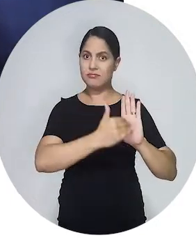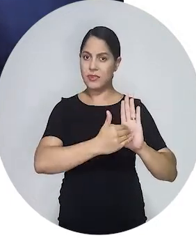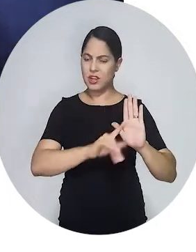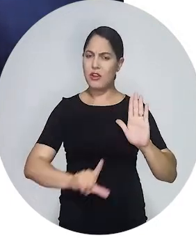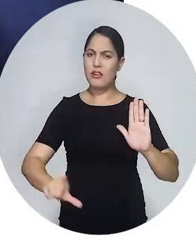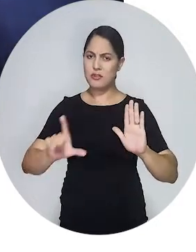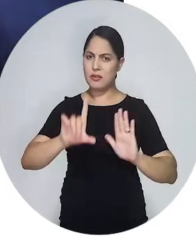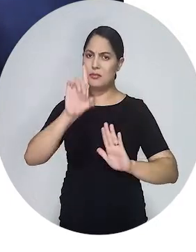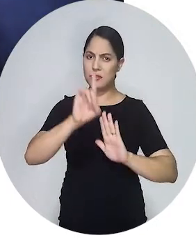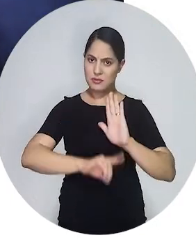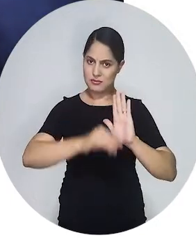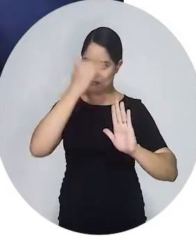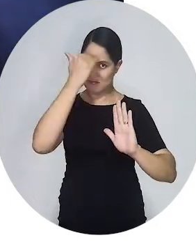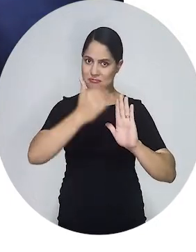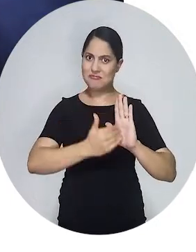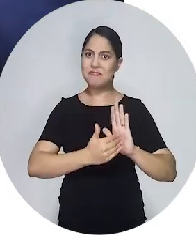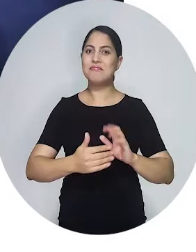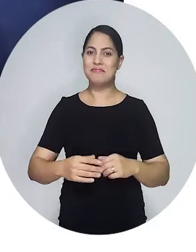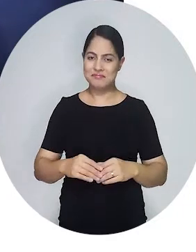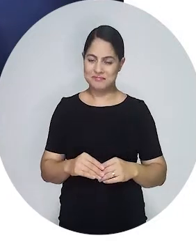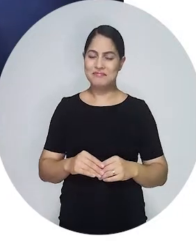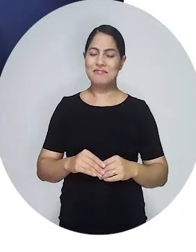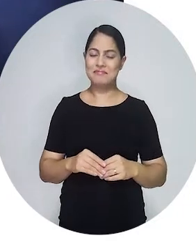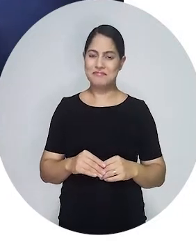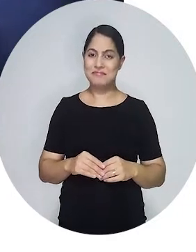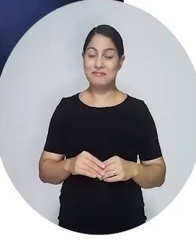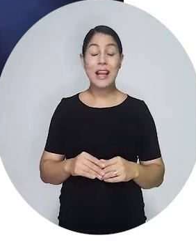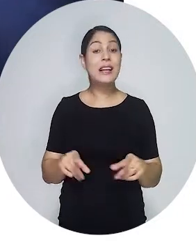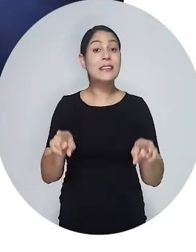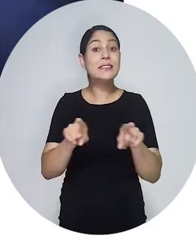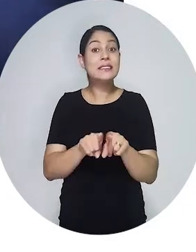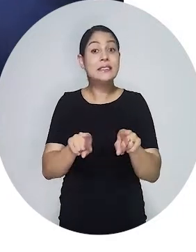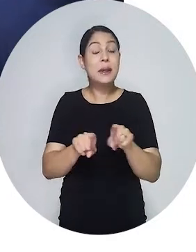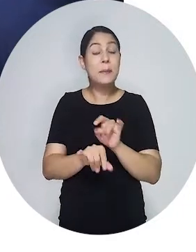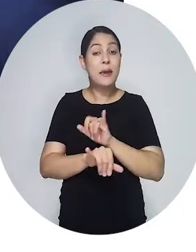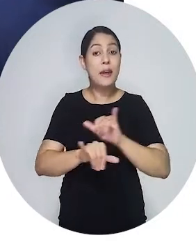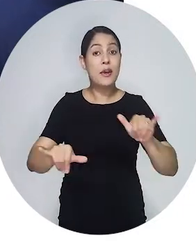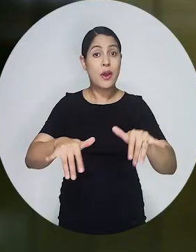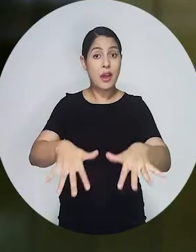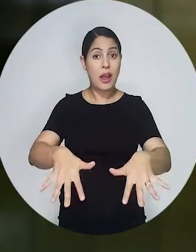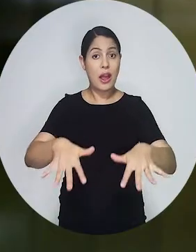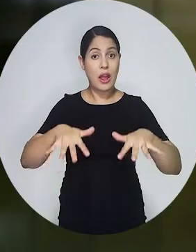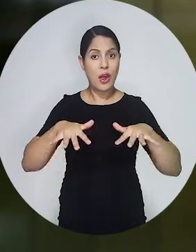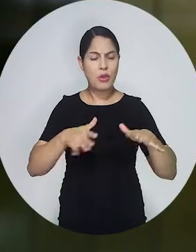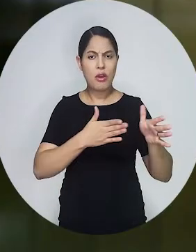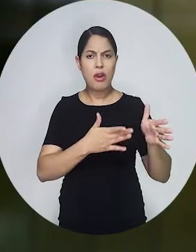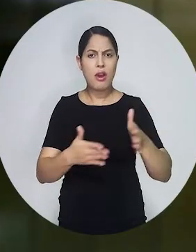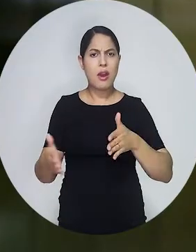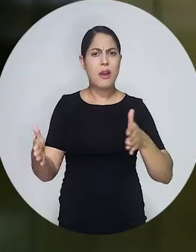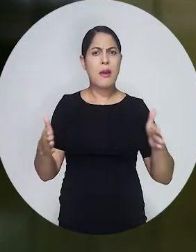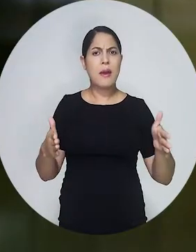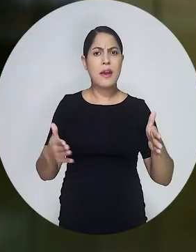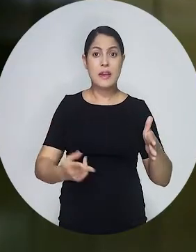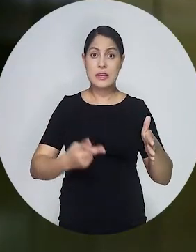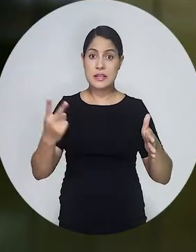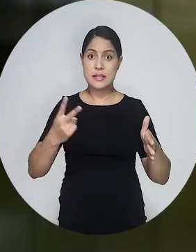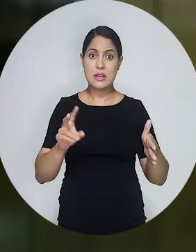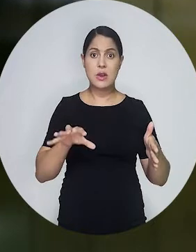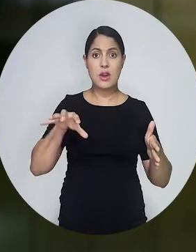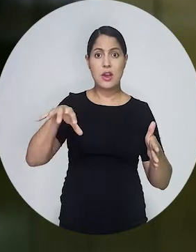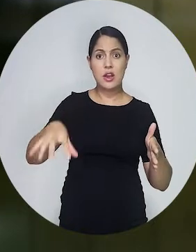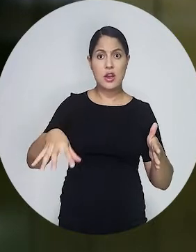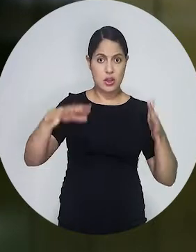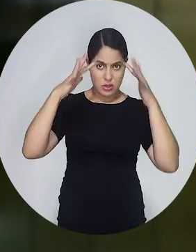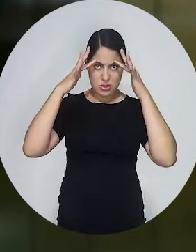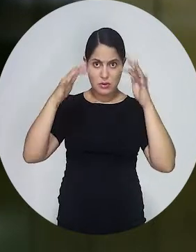por conseguinte, em benefício do Estado democrático de direito. Fecha aspas. Em contrapartida, durante uma audiência